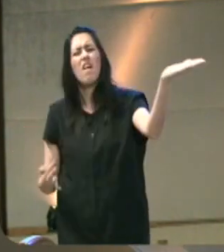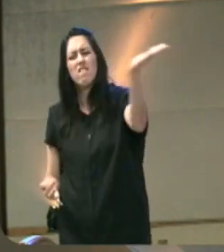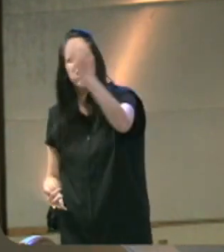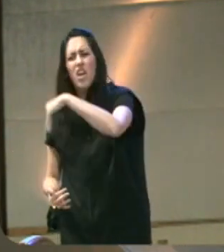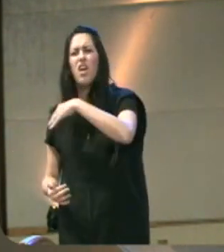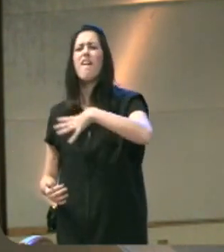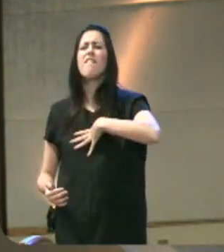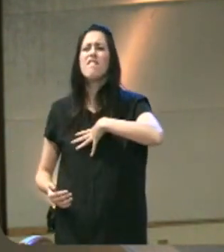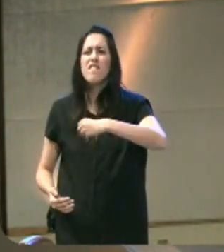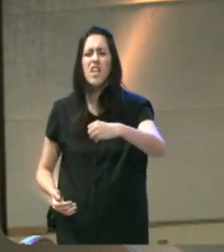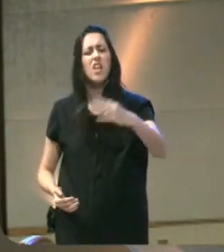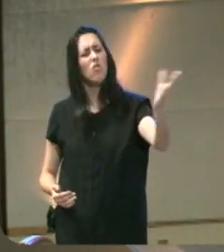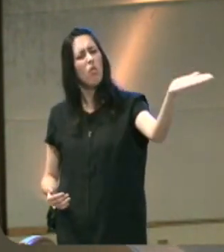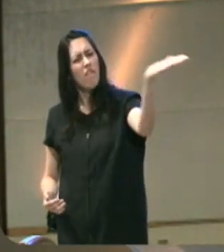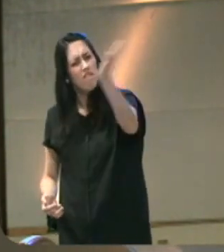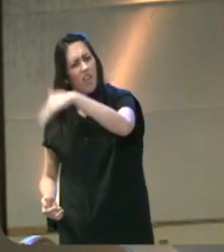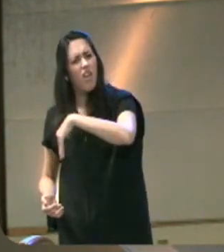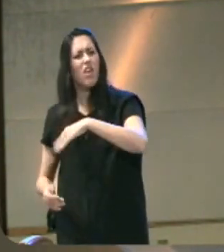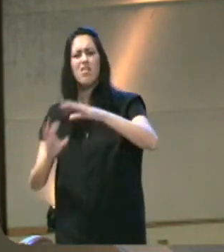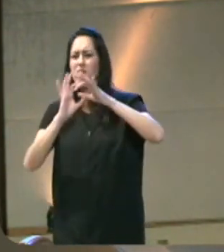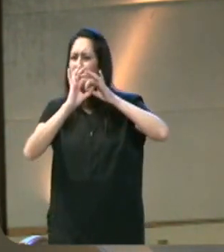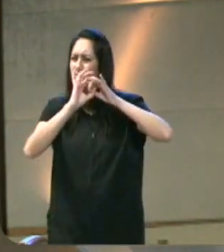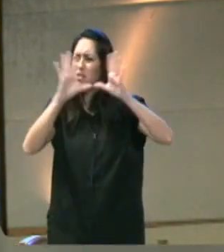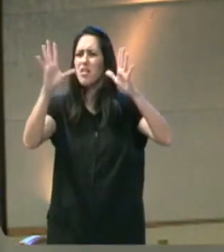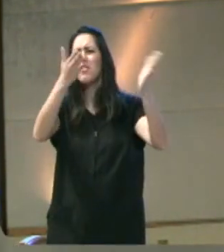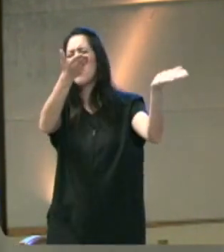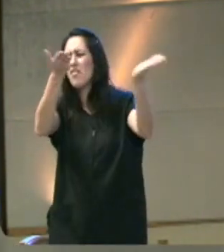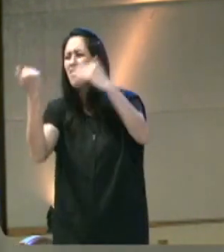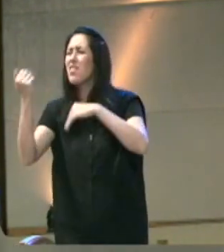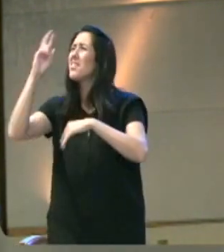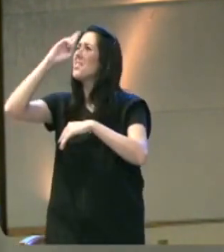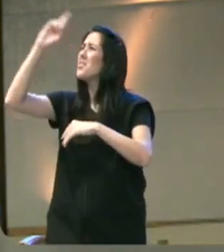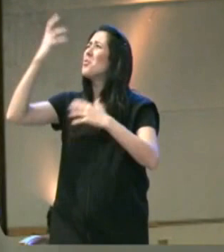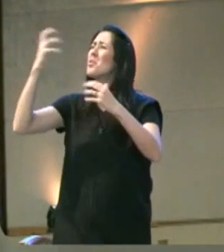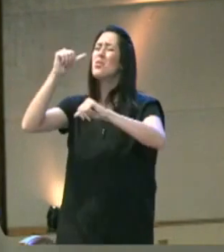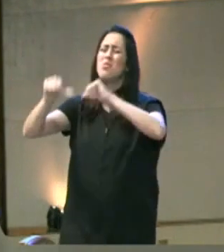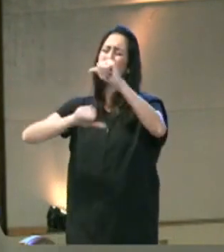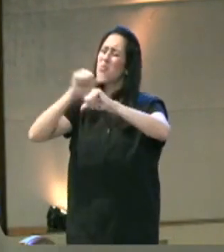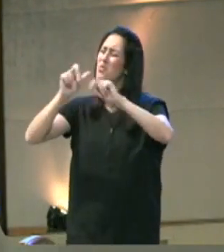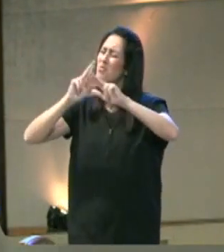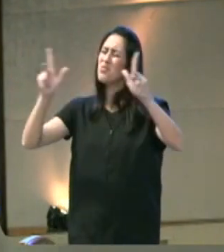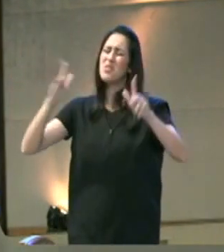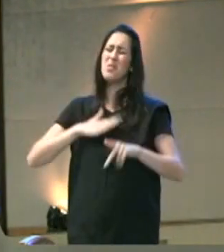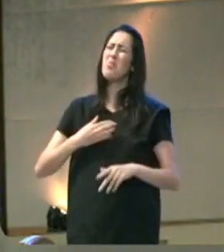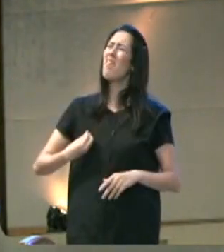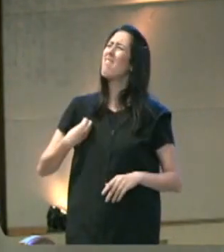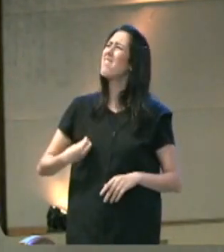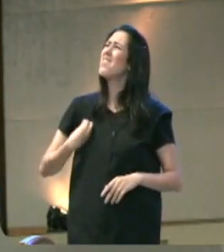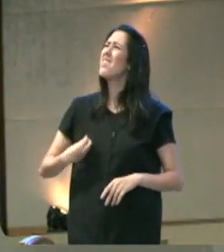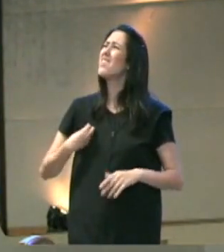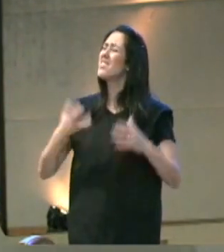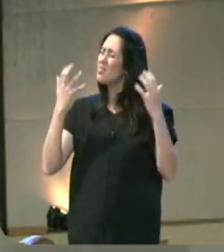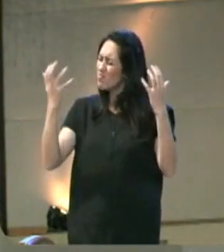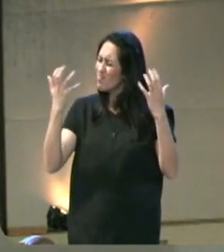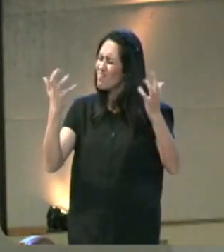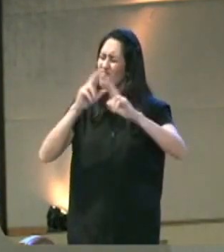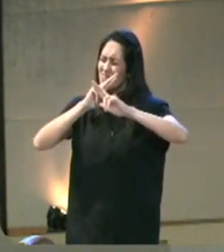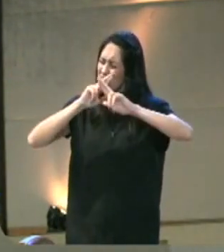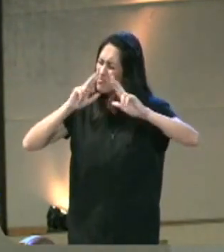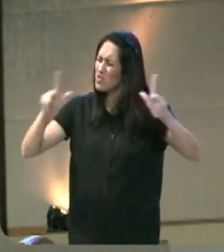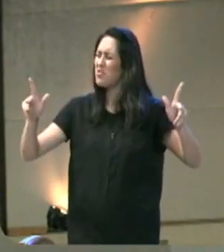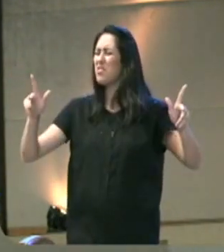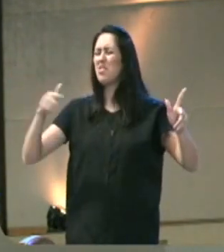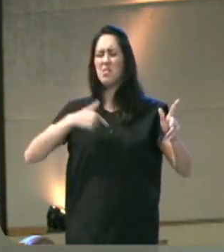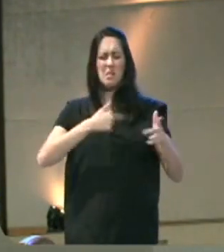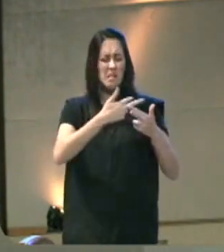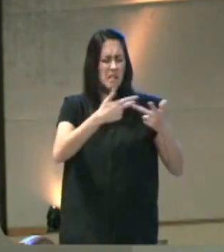não estejam todos aqui, mas venha dizendo: Senhor, eu quero restauração na minha casa, eu quero restauração de coisas que estão